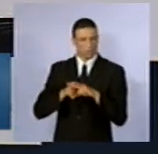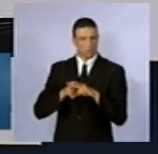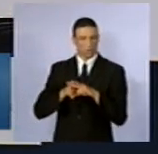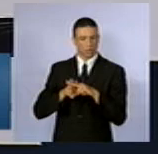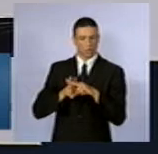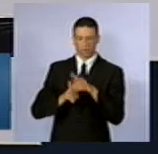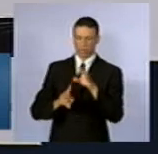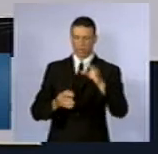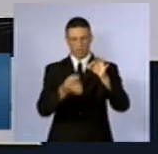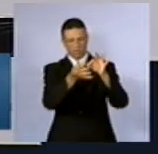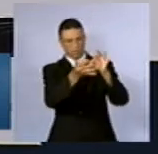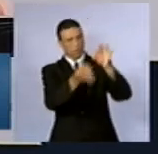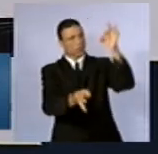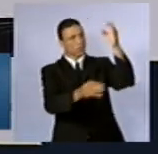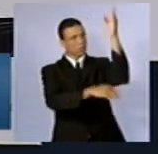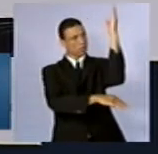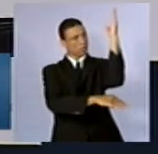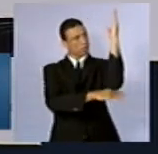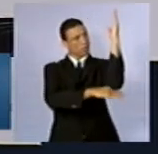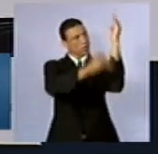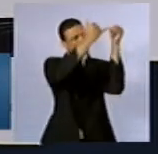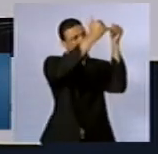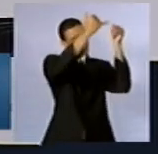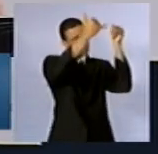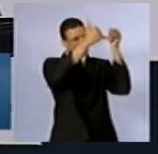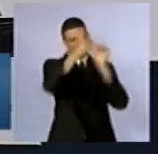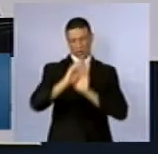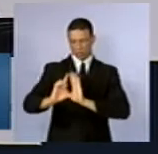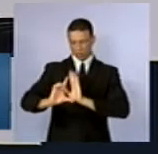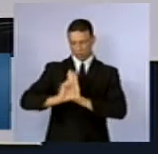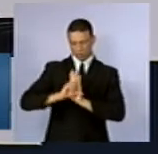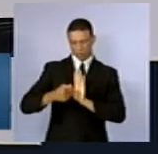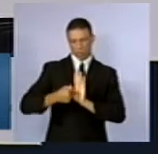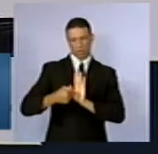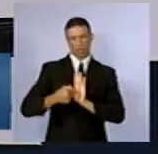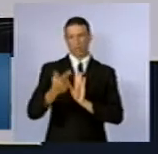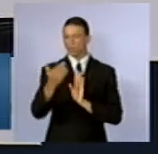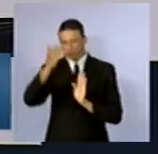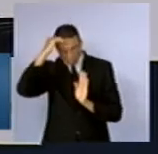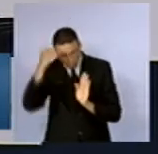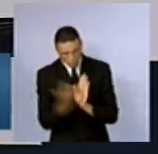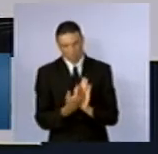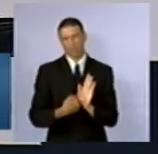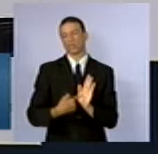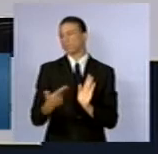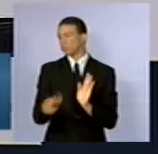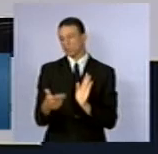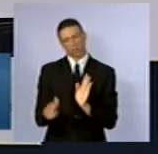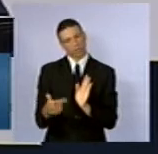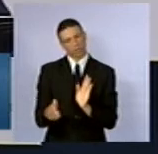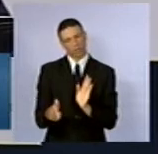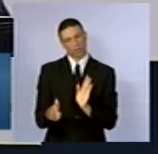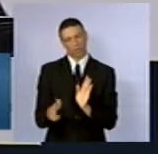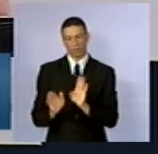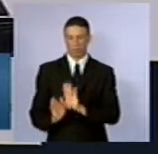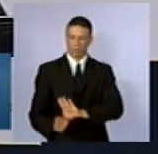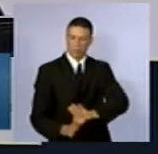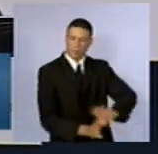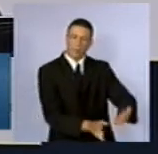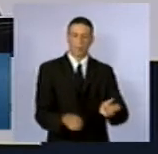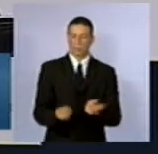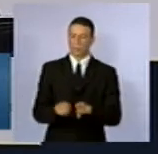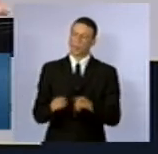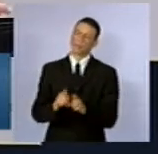de distância parece que nem sequer na legislação está sendo respeitada. E também gostaria